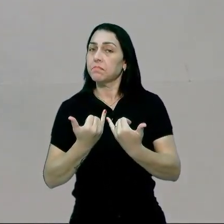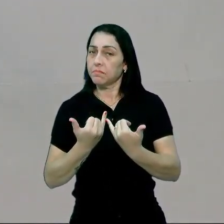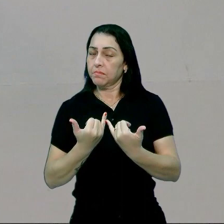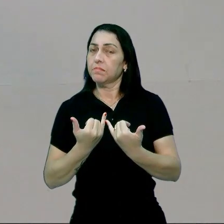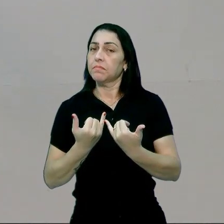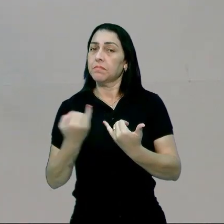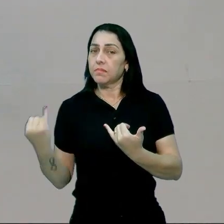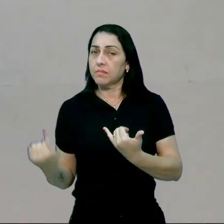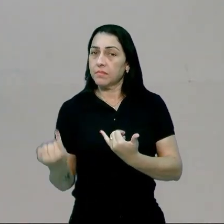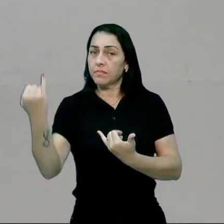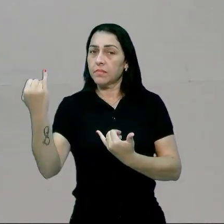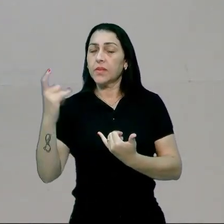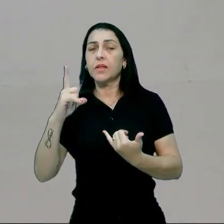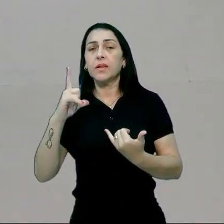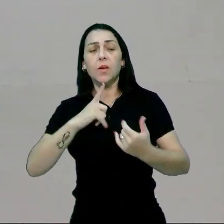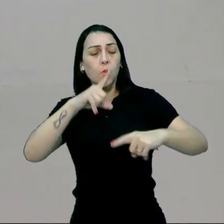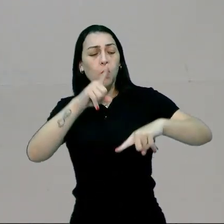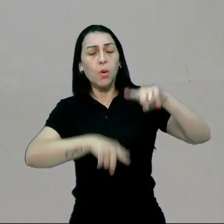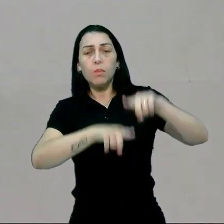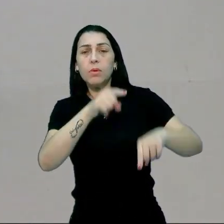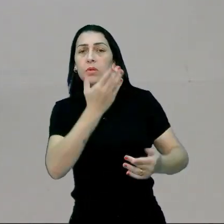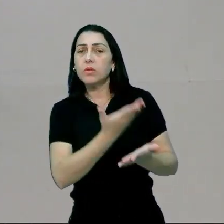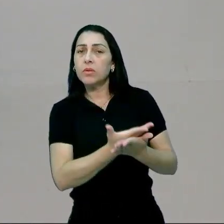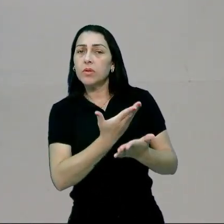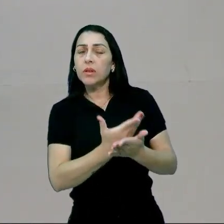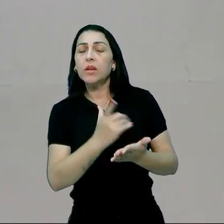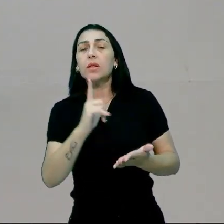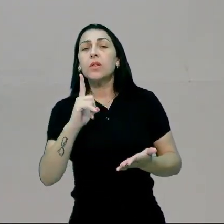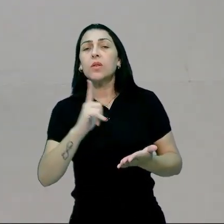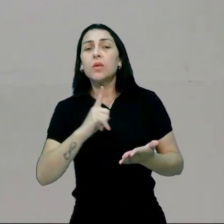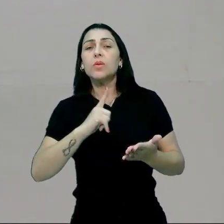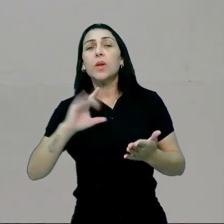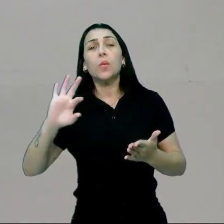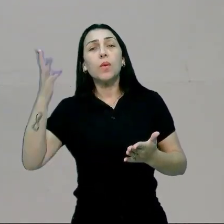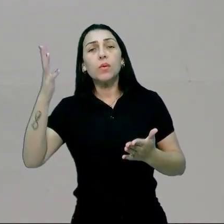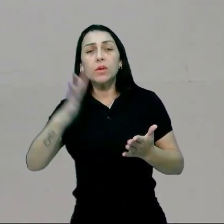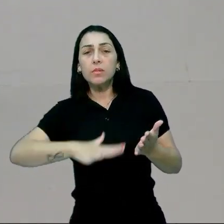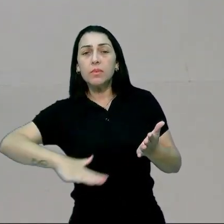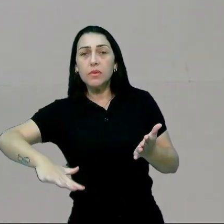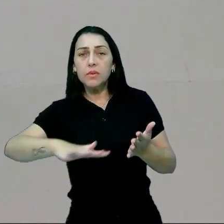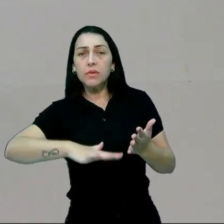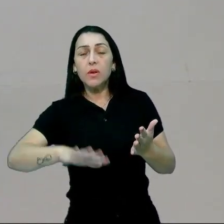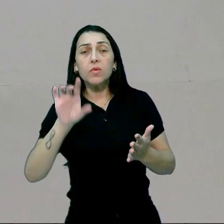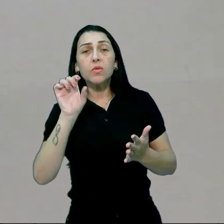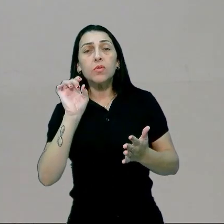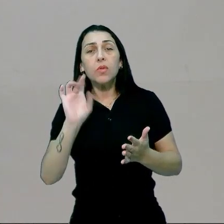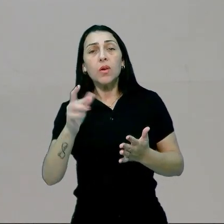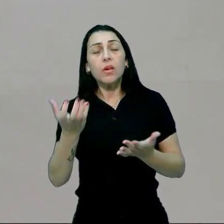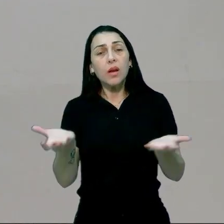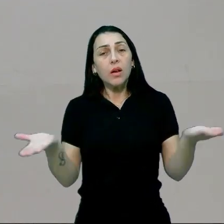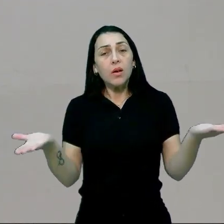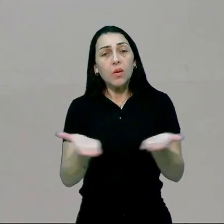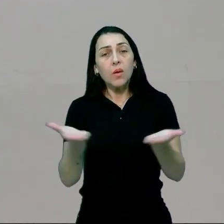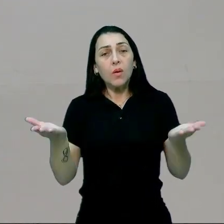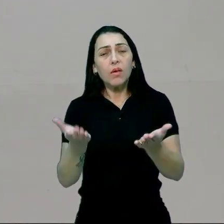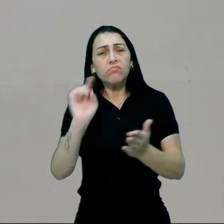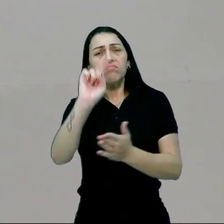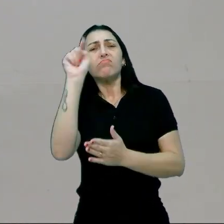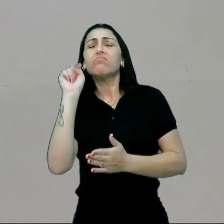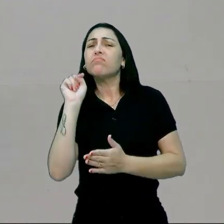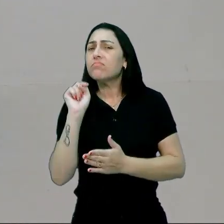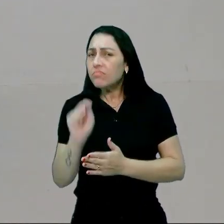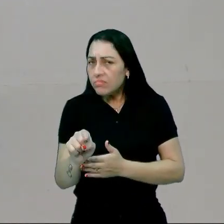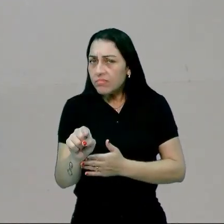interessante. Eu tenho o objeto de estudo, eu tenho o fenômeno social. Só que agora vem uma